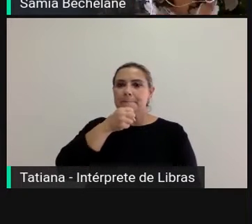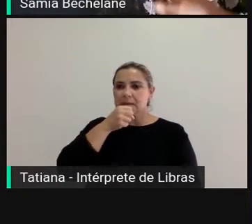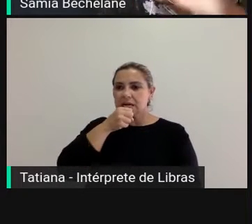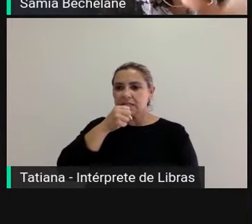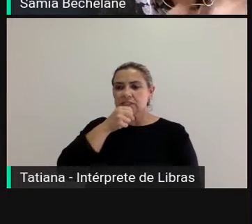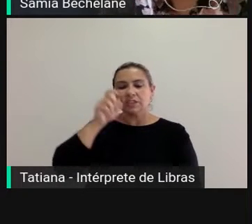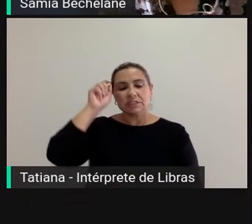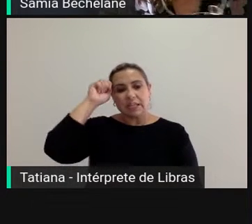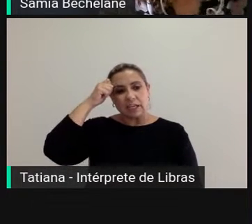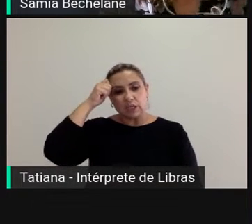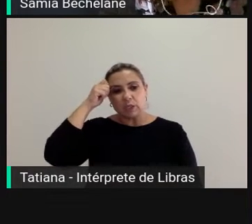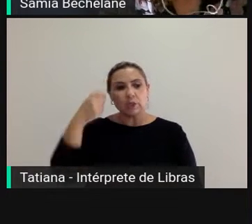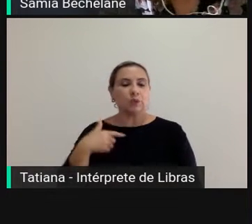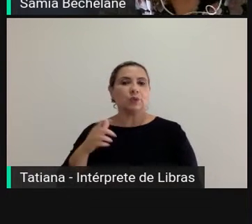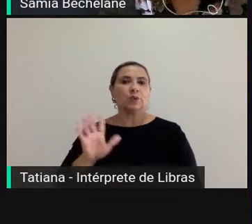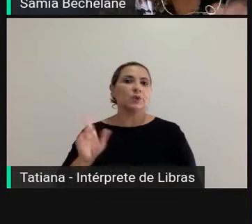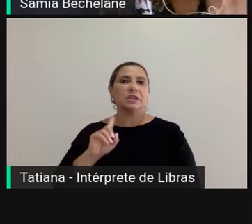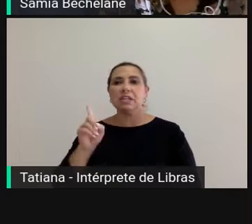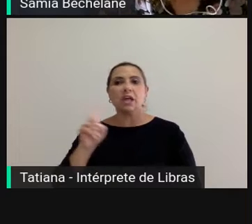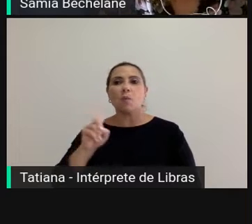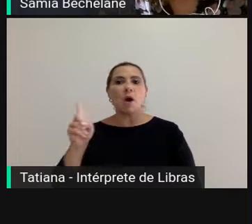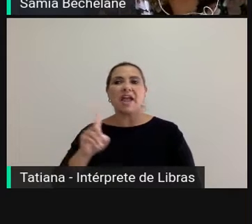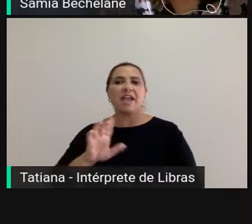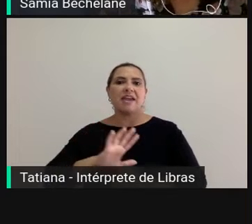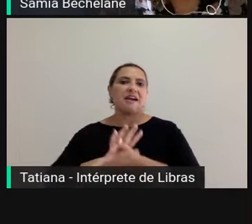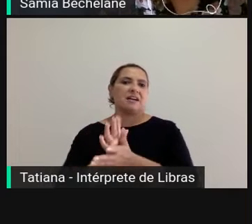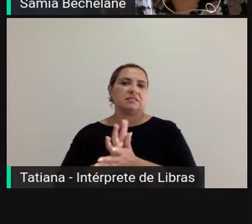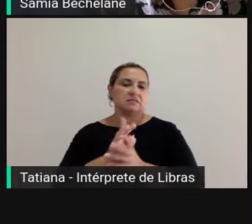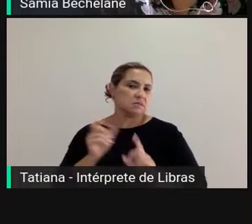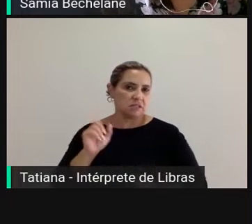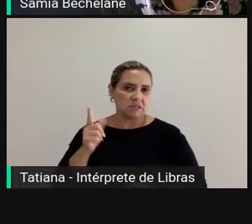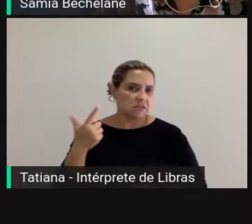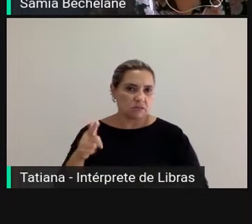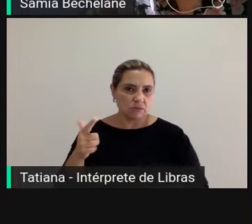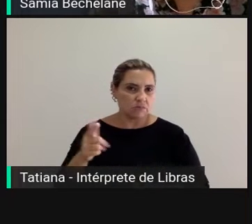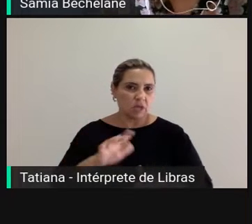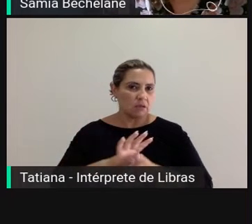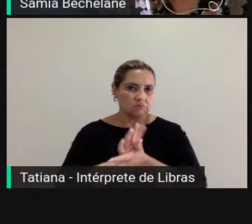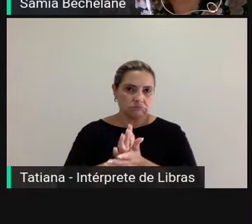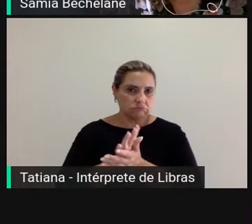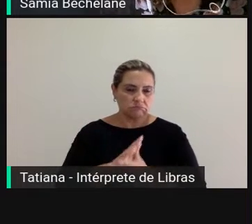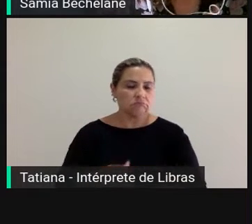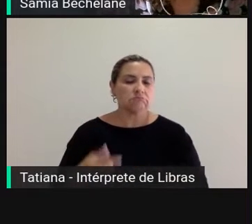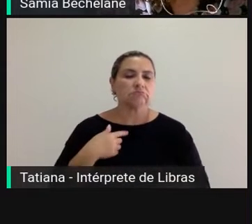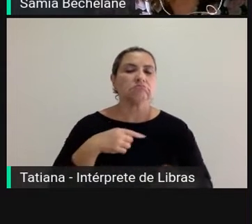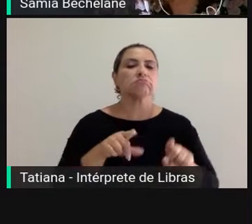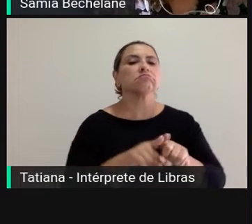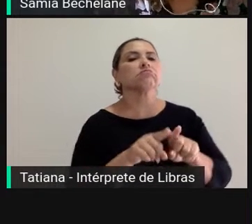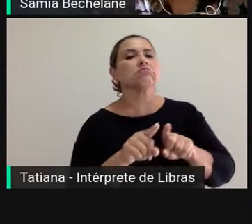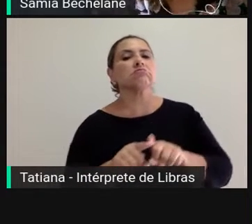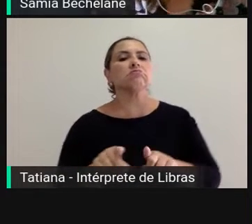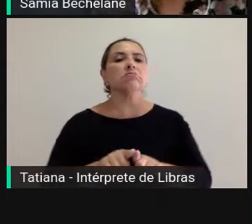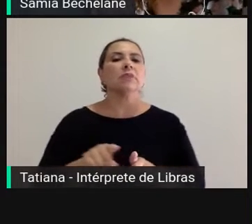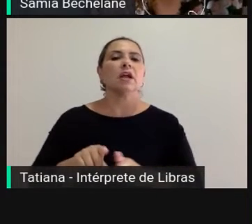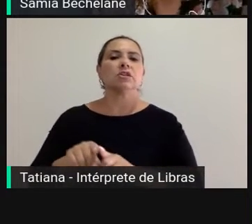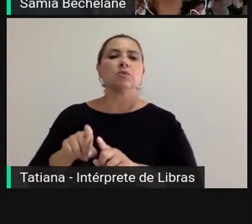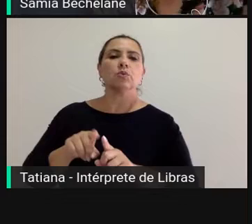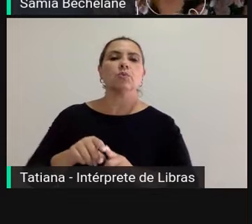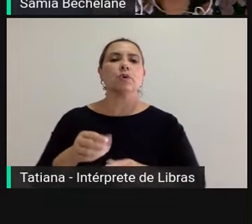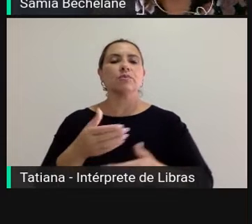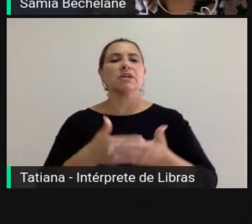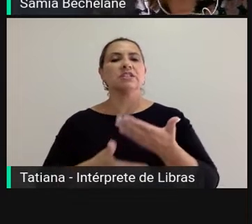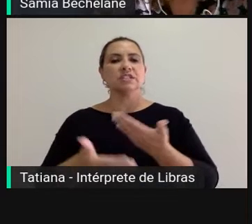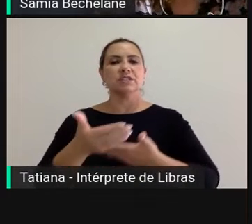antirracistas, né? Então, só para a gente entender mais ou menos como que isso funciona. Então, eles são um veículo de jornalismo, né? E atuam como